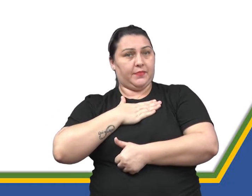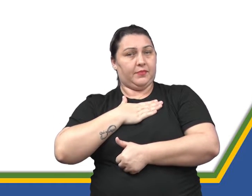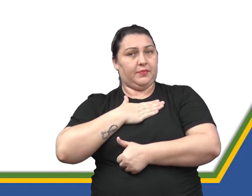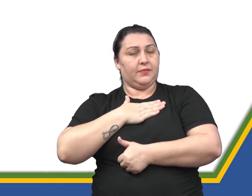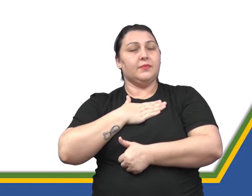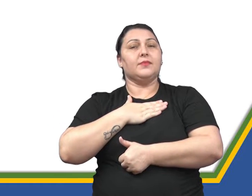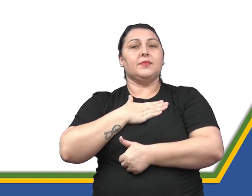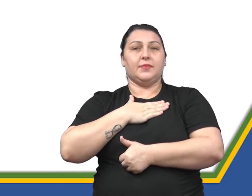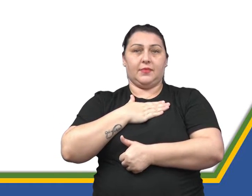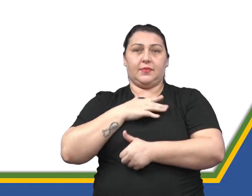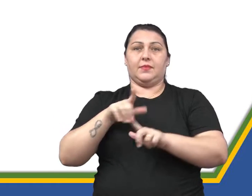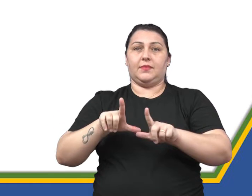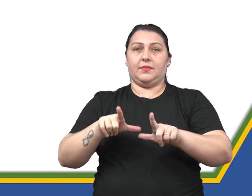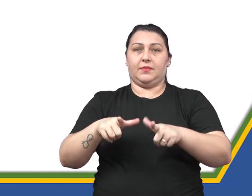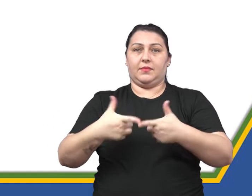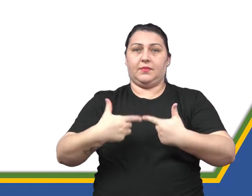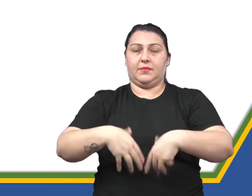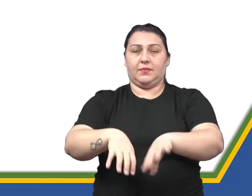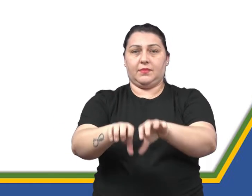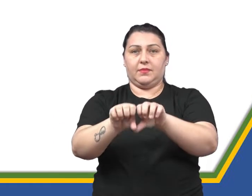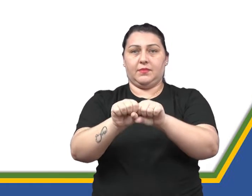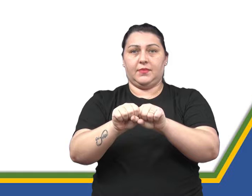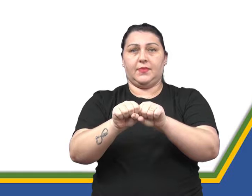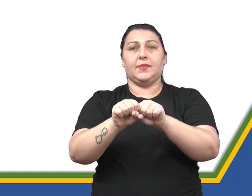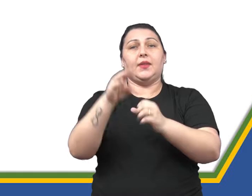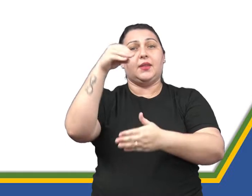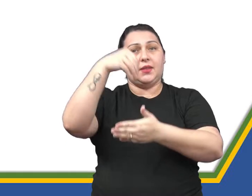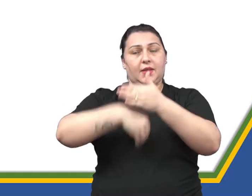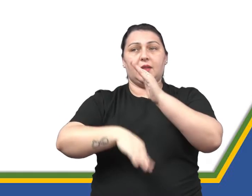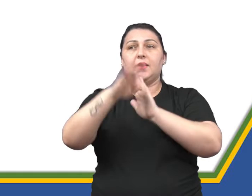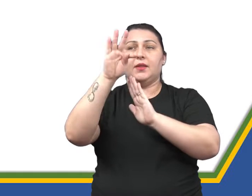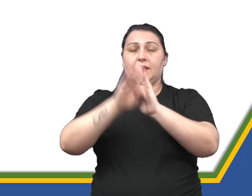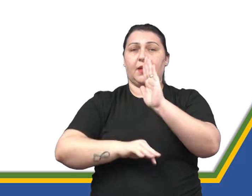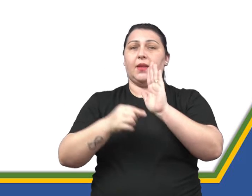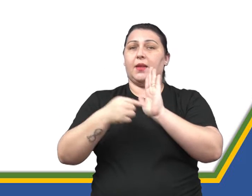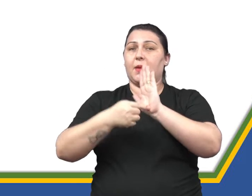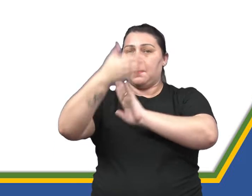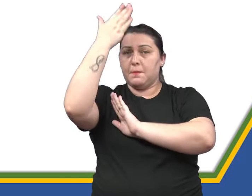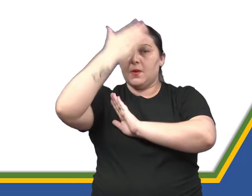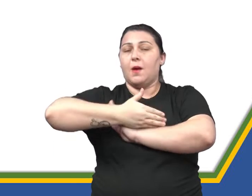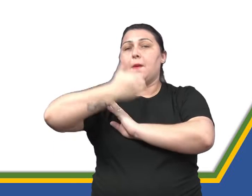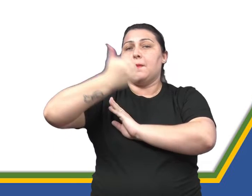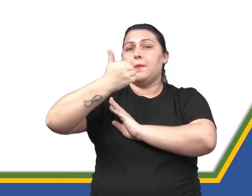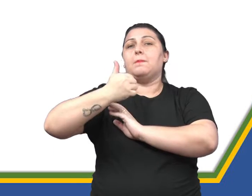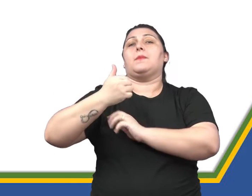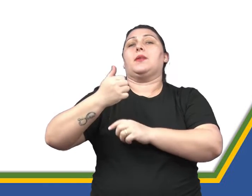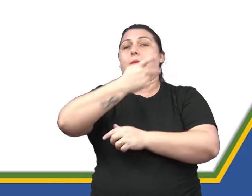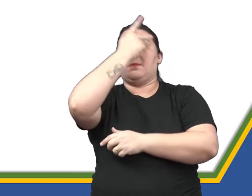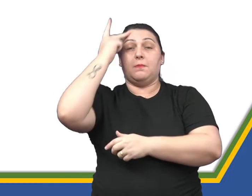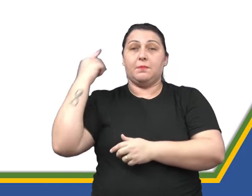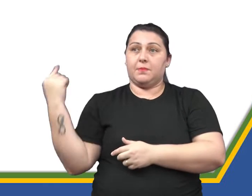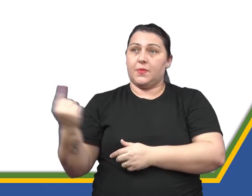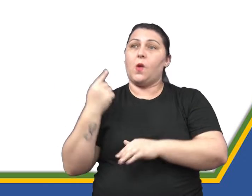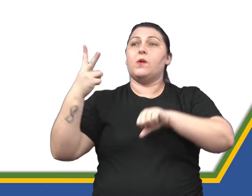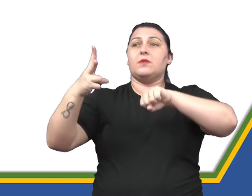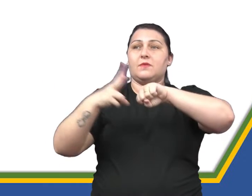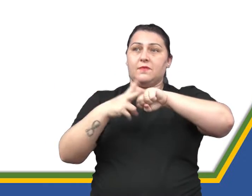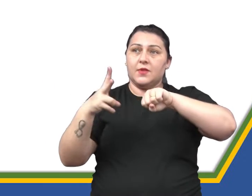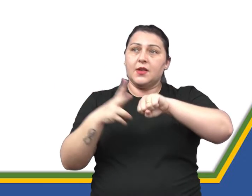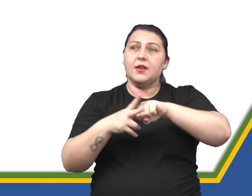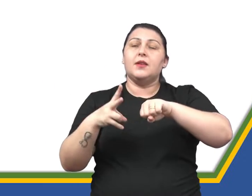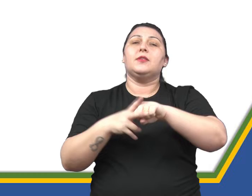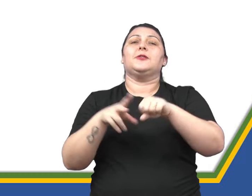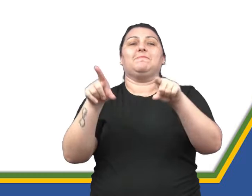marcações linguísticas dentro do texto que comprovam que ele é primeira pessoa. Os verbos também ajudam muito a